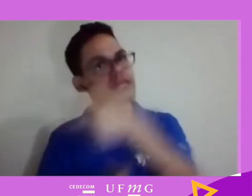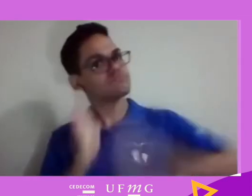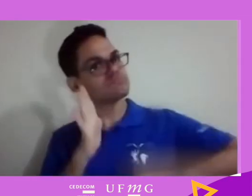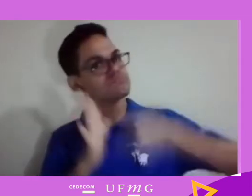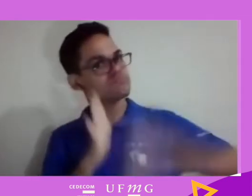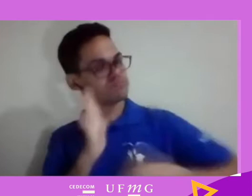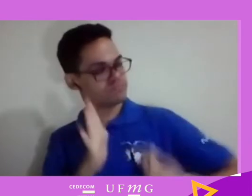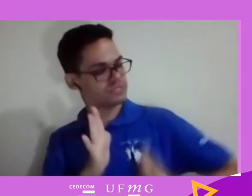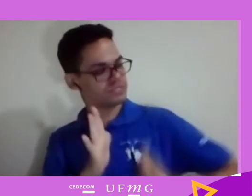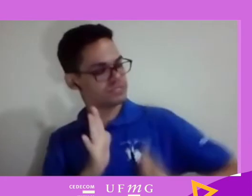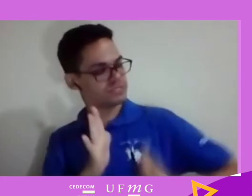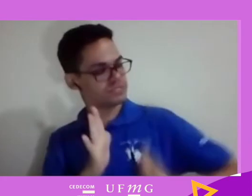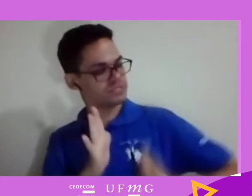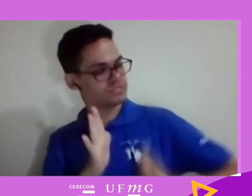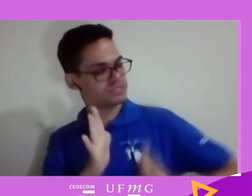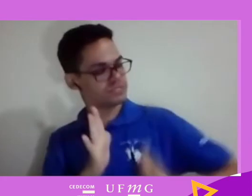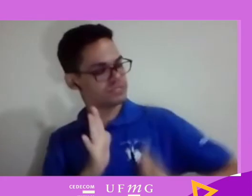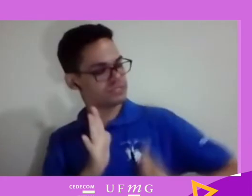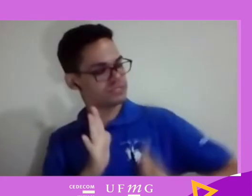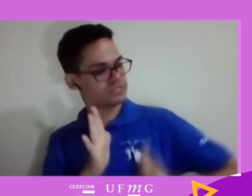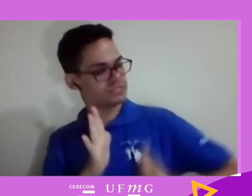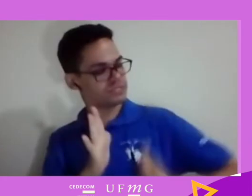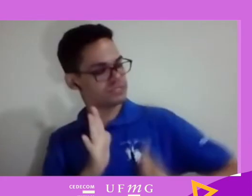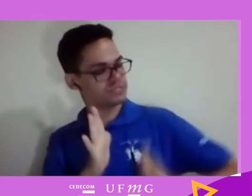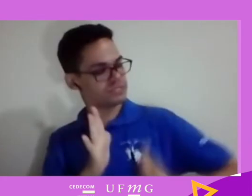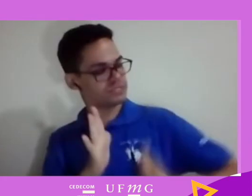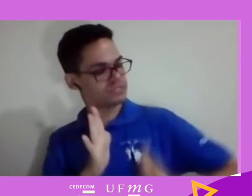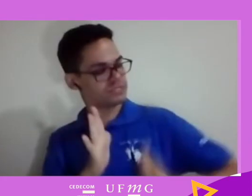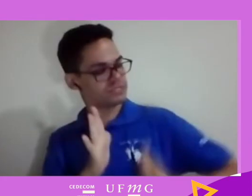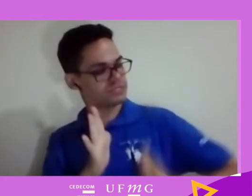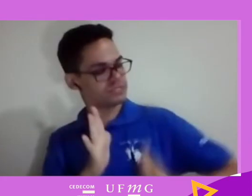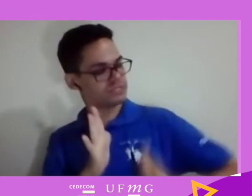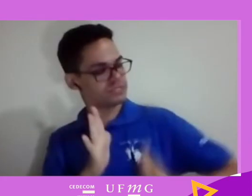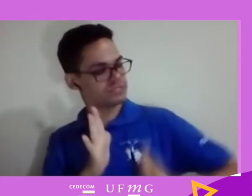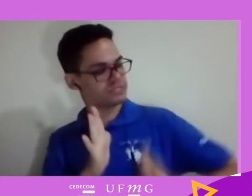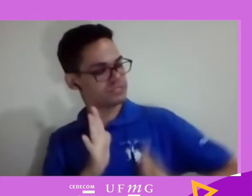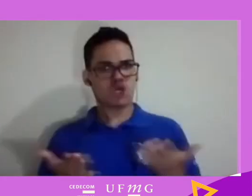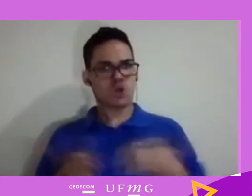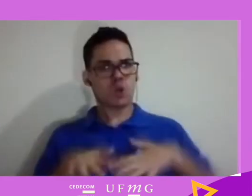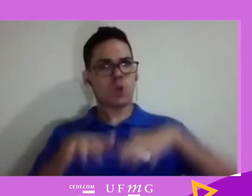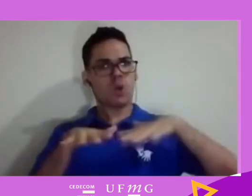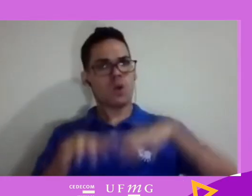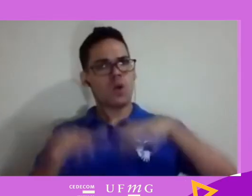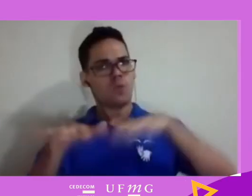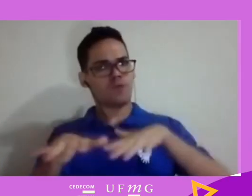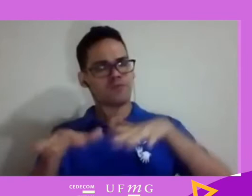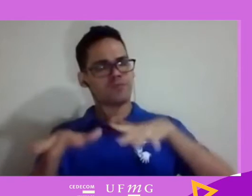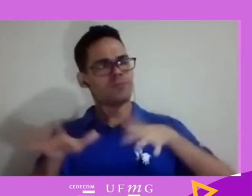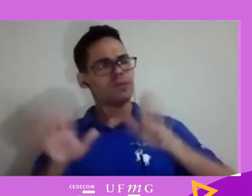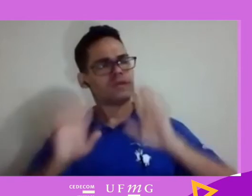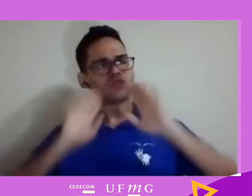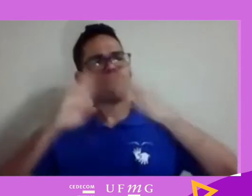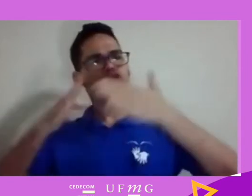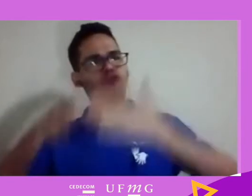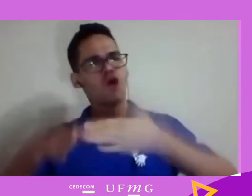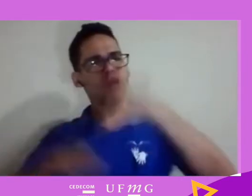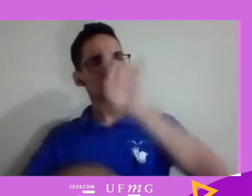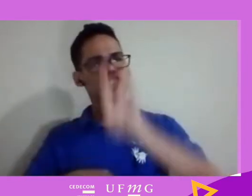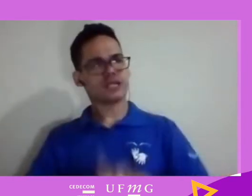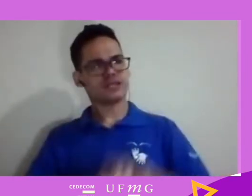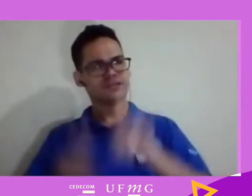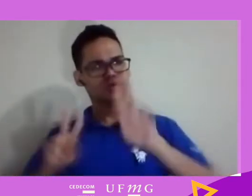de interesse ativista semelhante para frente. Então, a tendência é que isso que parece ser esse movimento